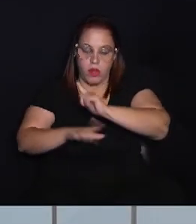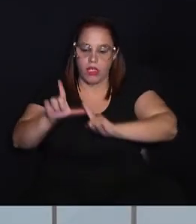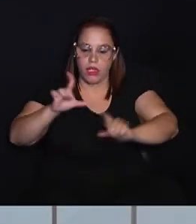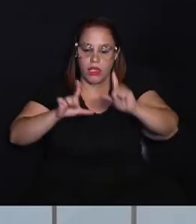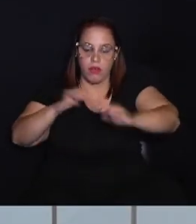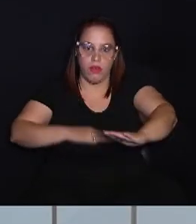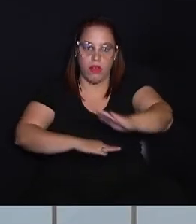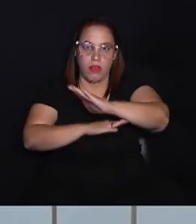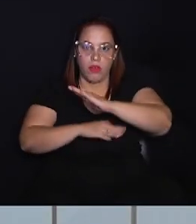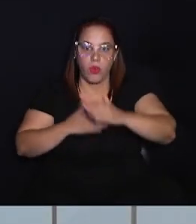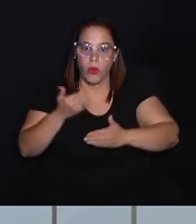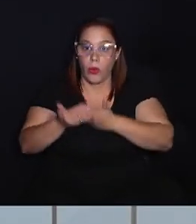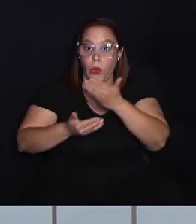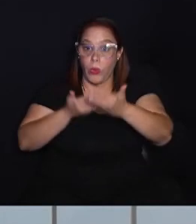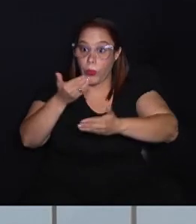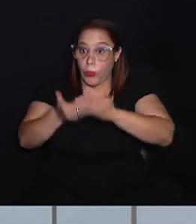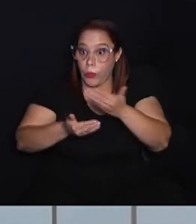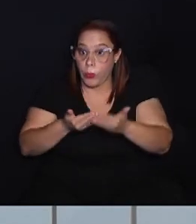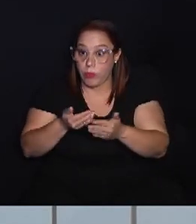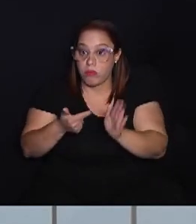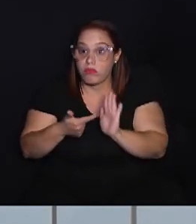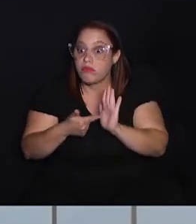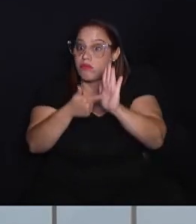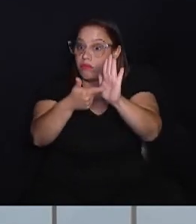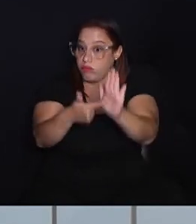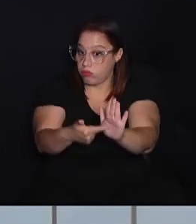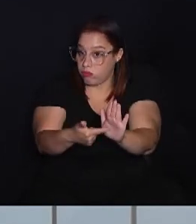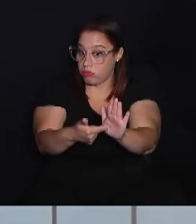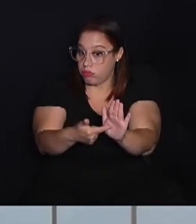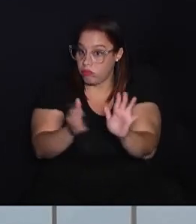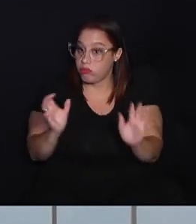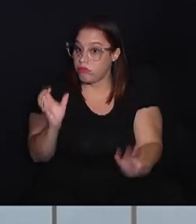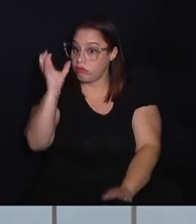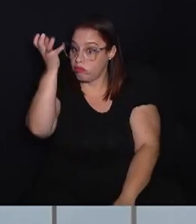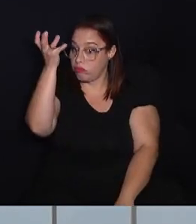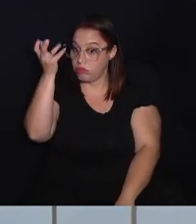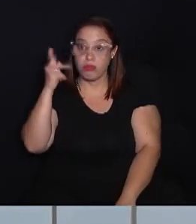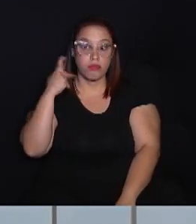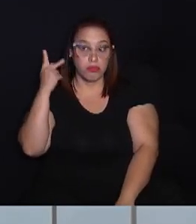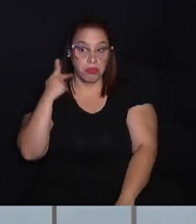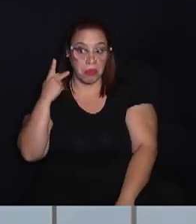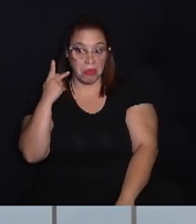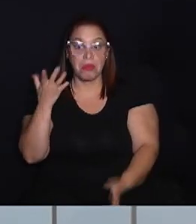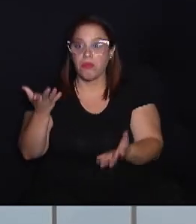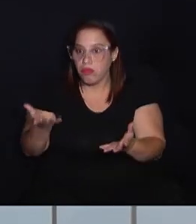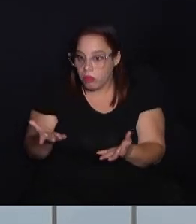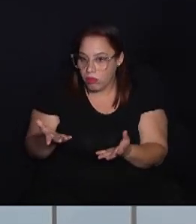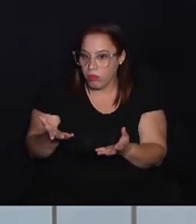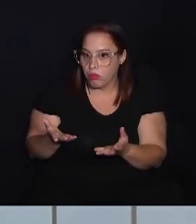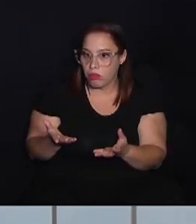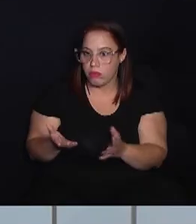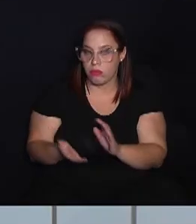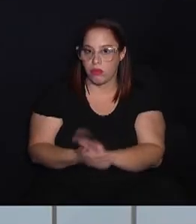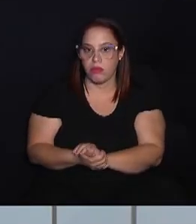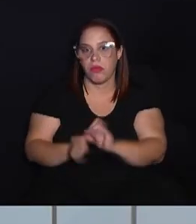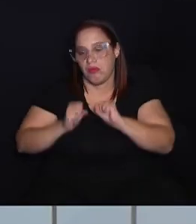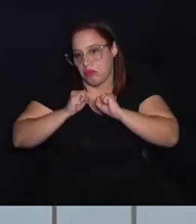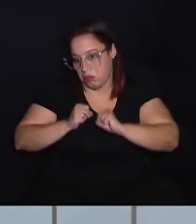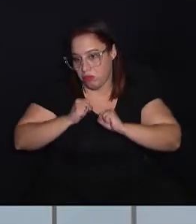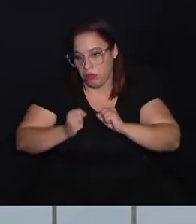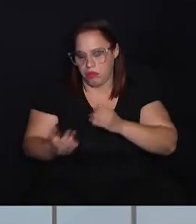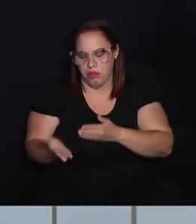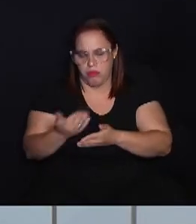por essas melhorias, benfeitorias, né? Então, se nós temos esse percentual de recondução, de reeleição, é